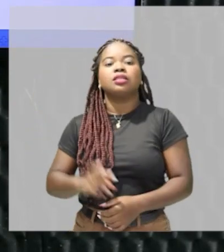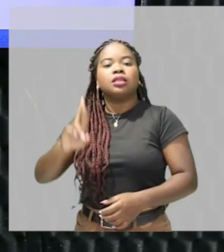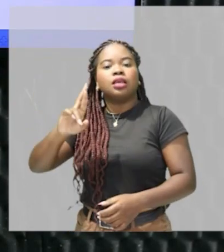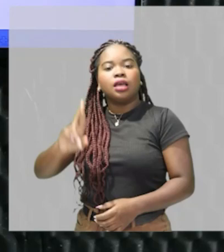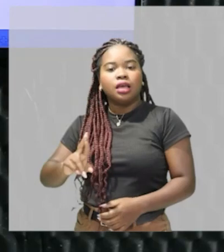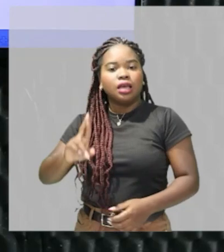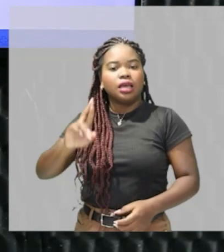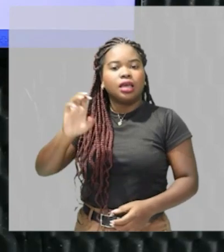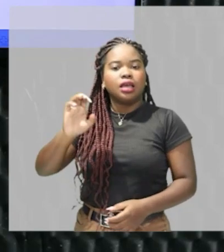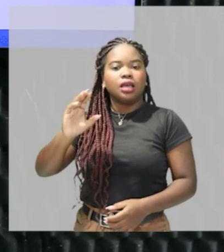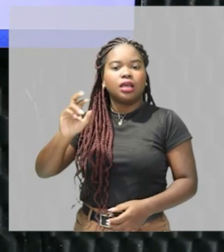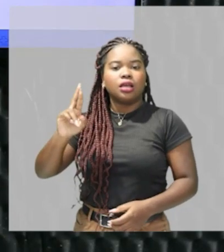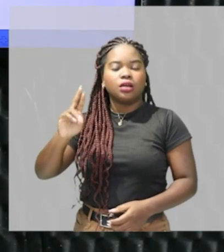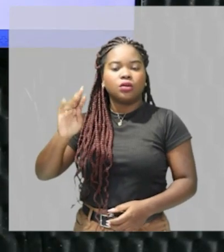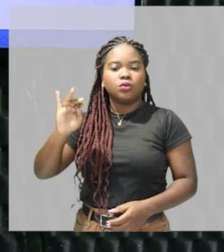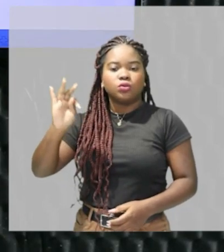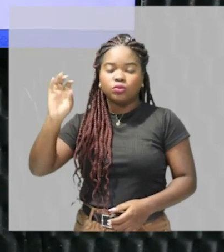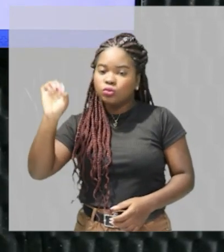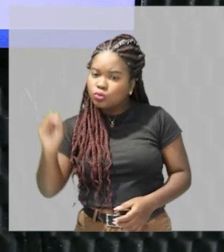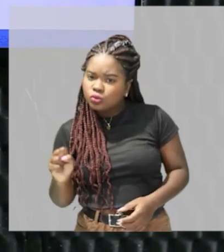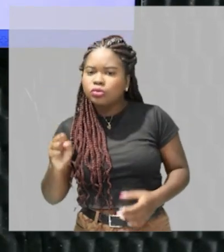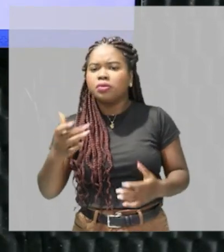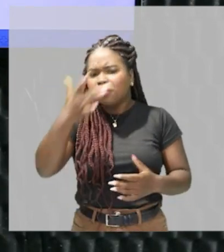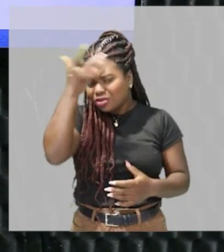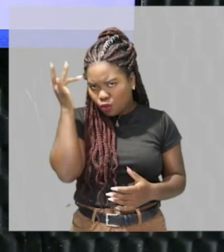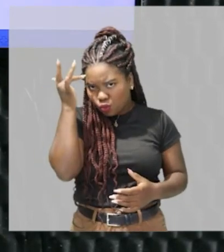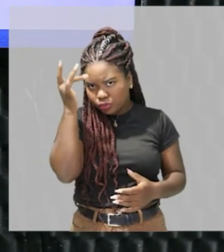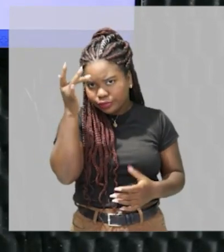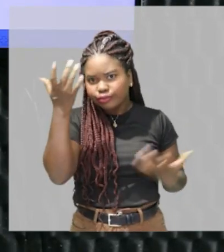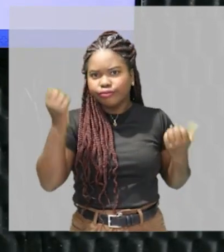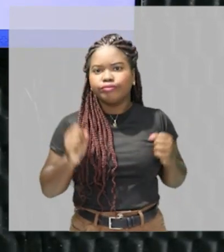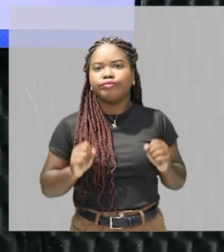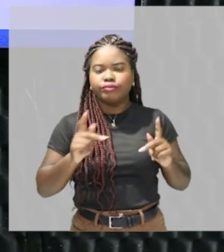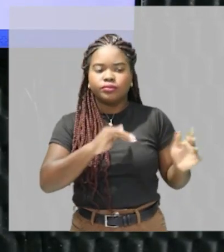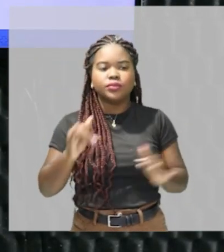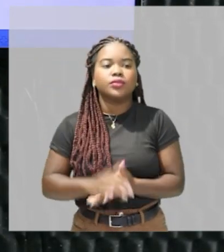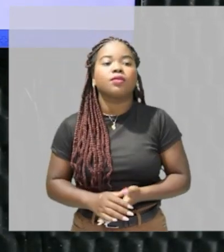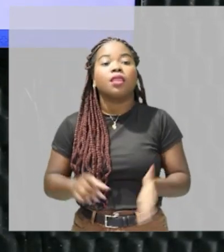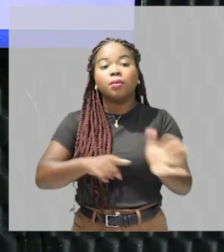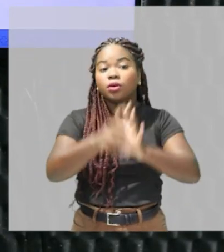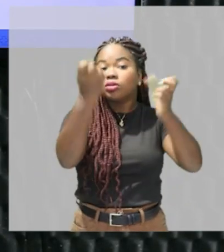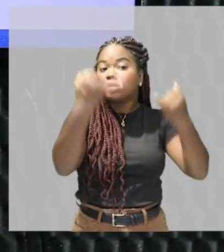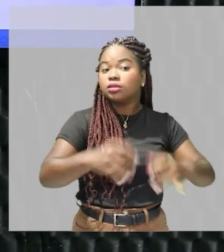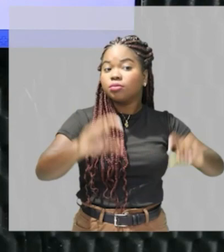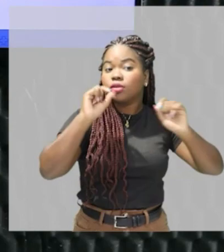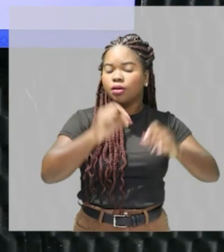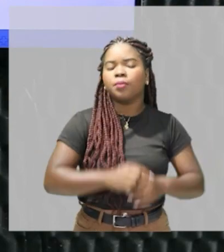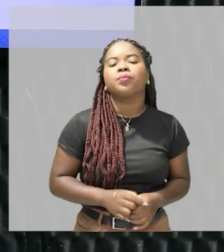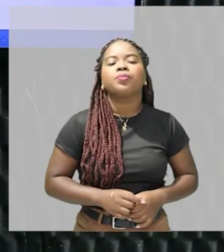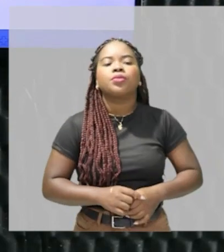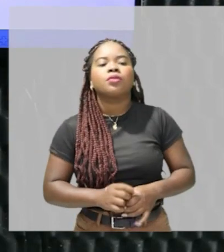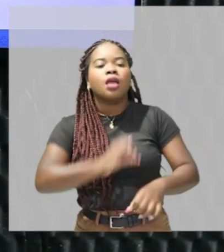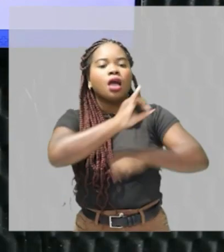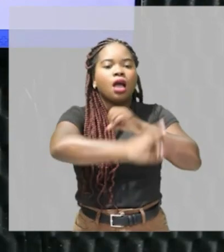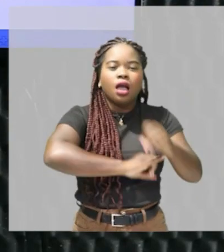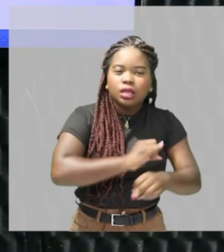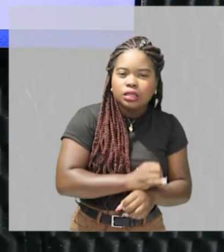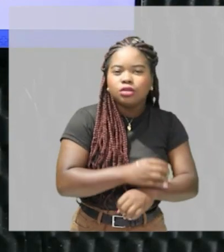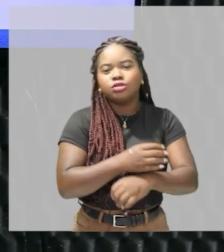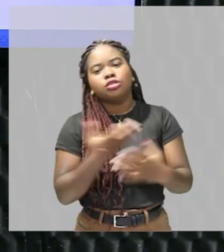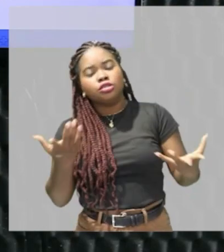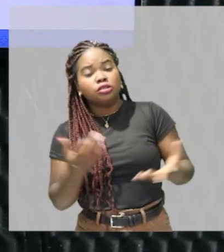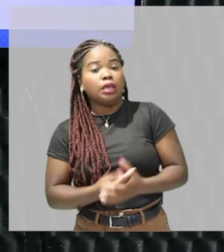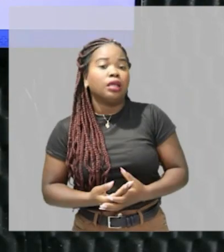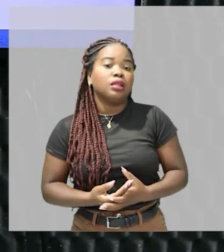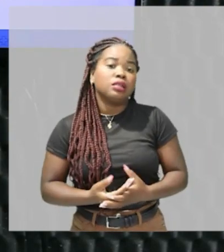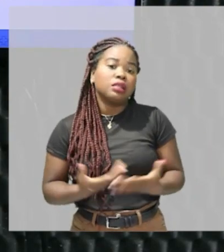recrutas. Palavras parecidas com o português. O enunciado chama a atenção para o seguinte, a internet costuma ser um